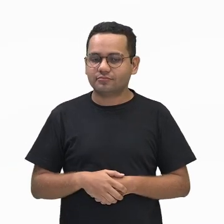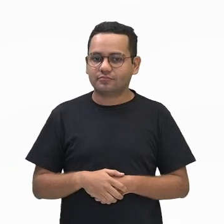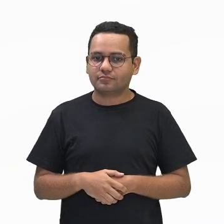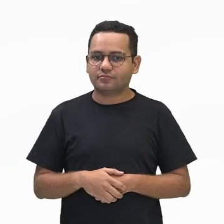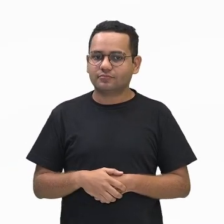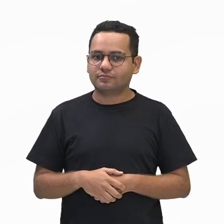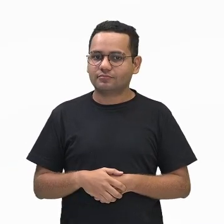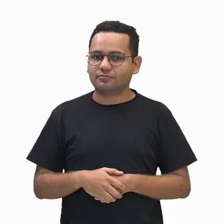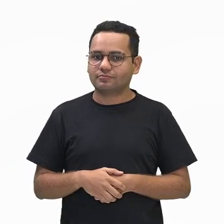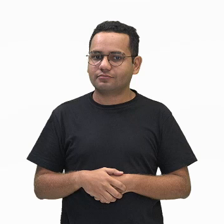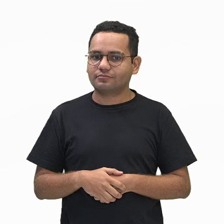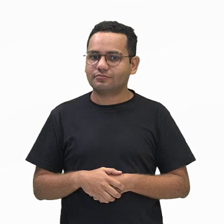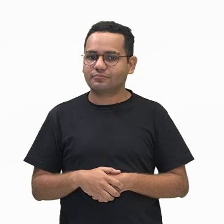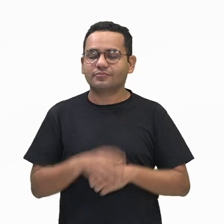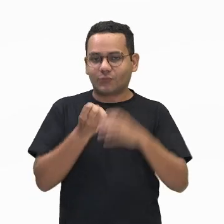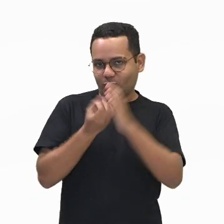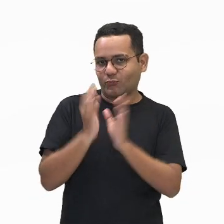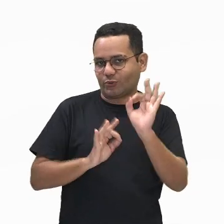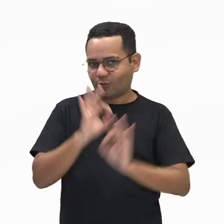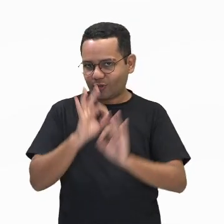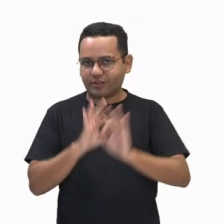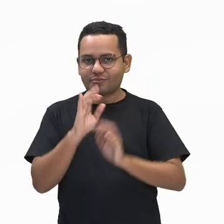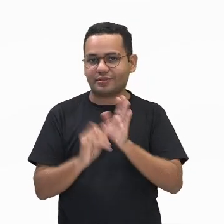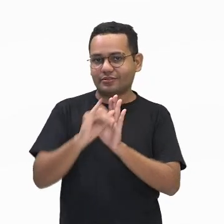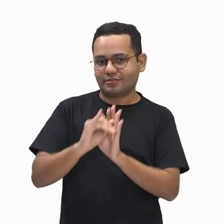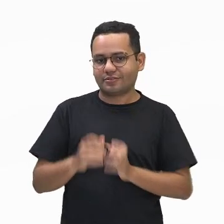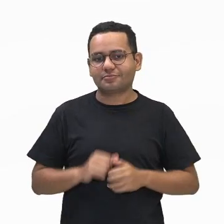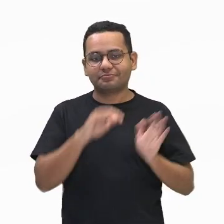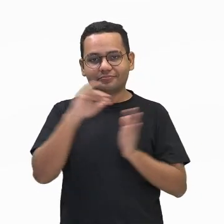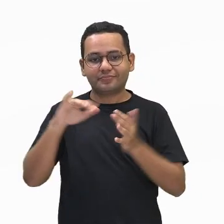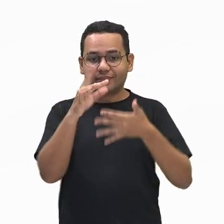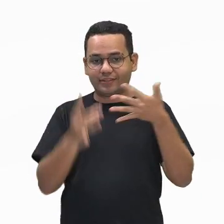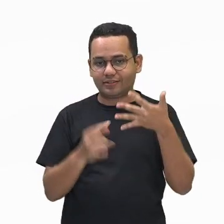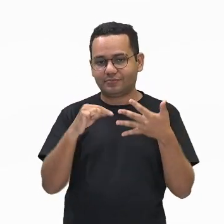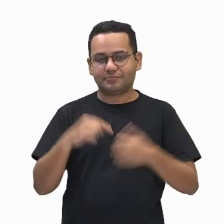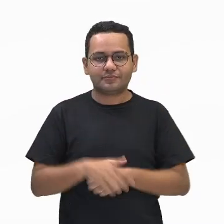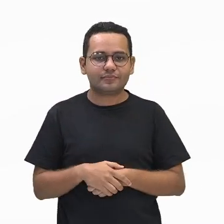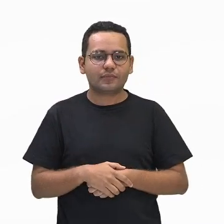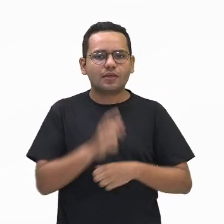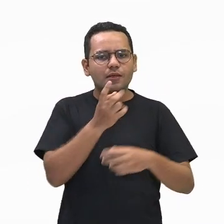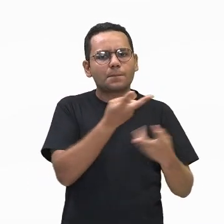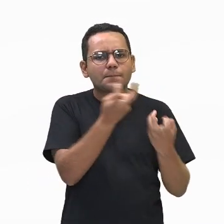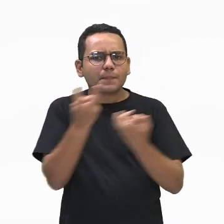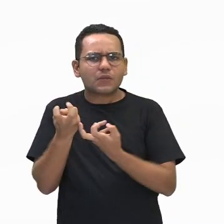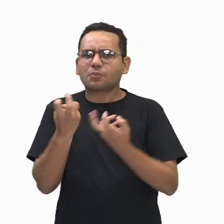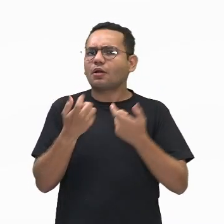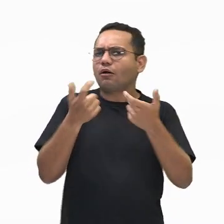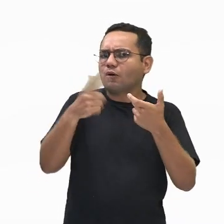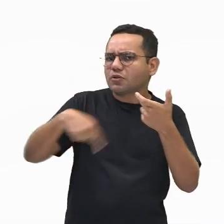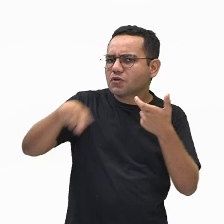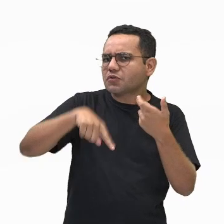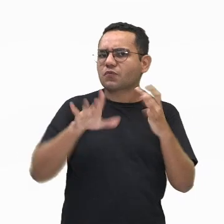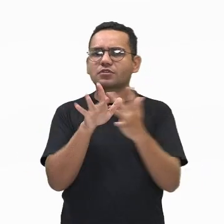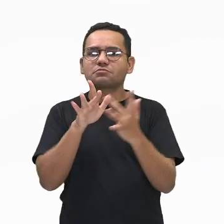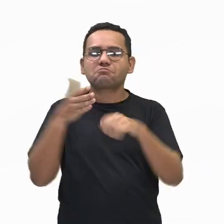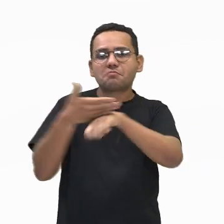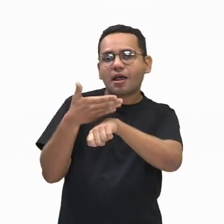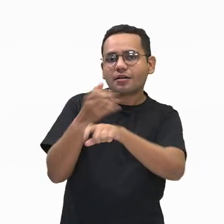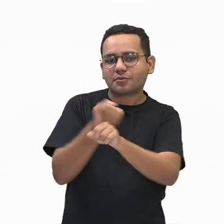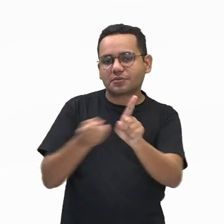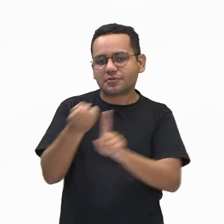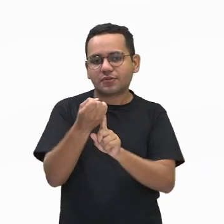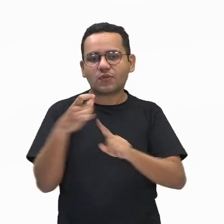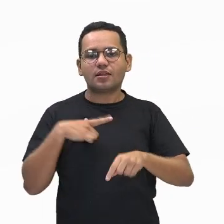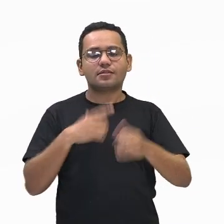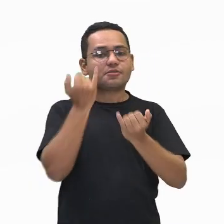conhecimento construindo a sua identidade e o detalhamento, identificação de onde se insere na sociedade, formação